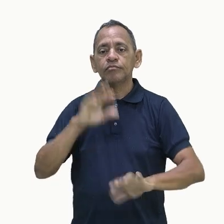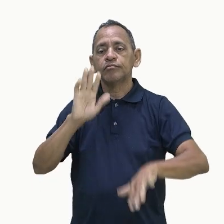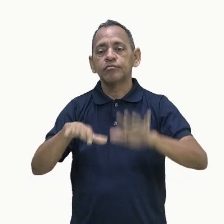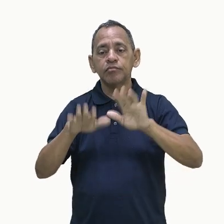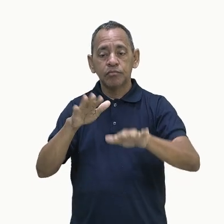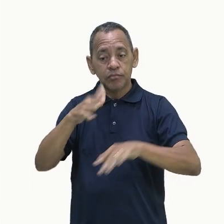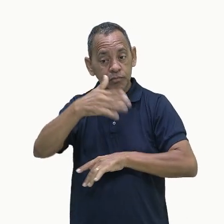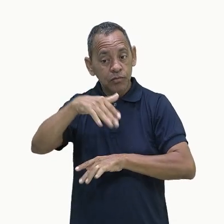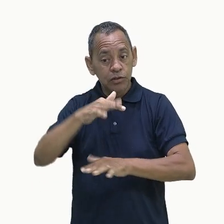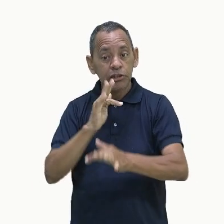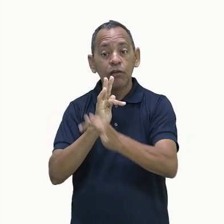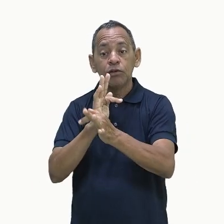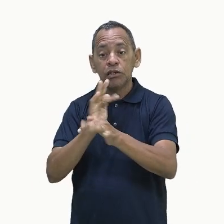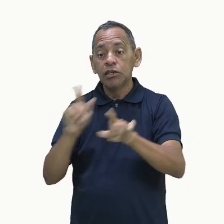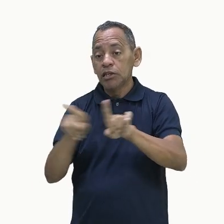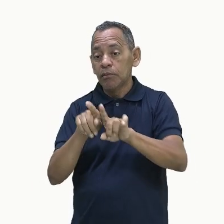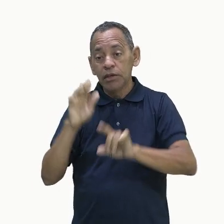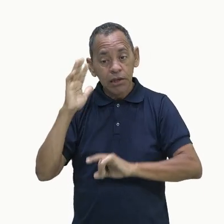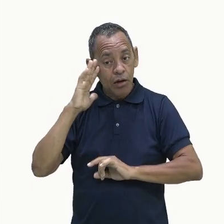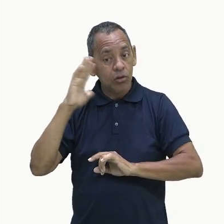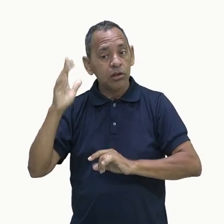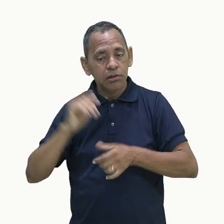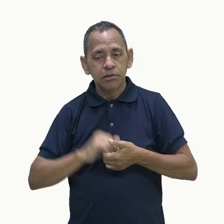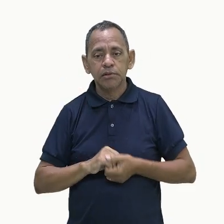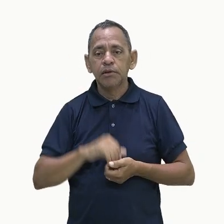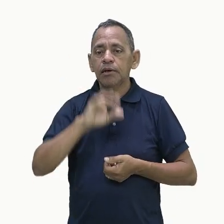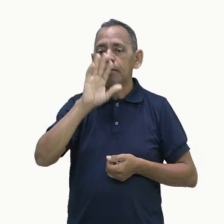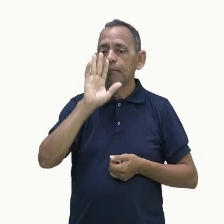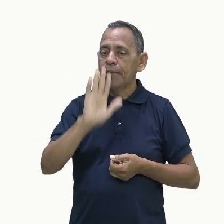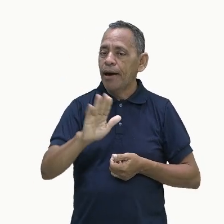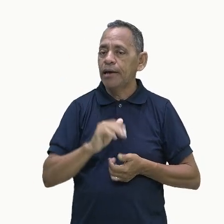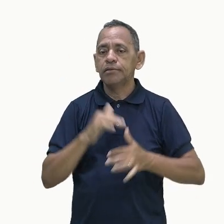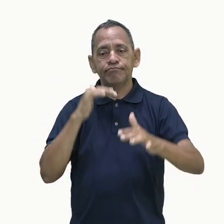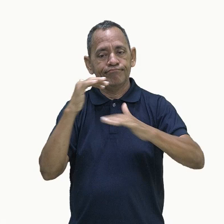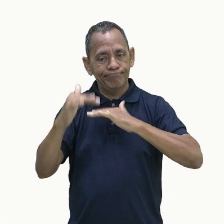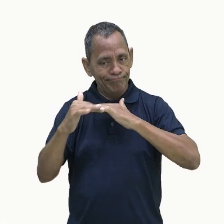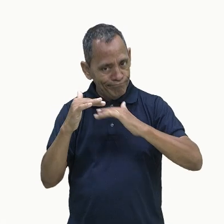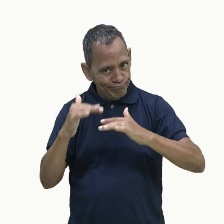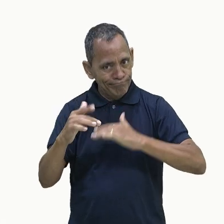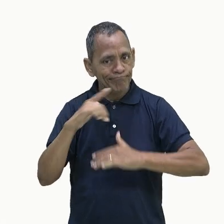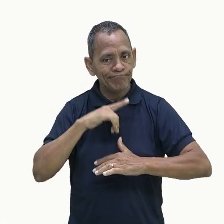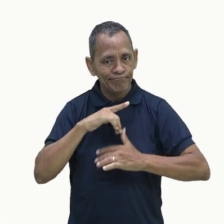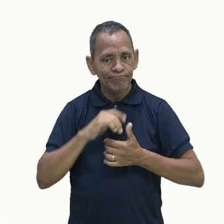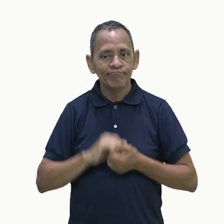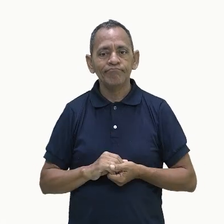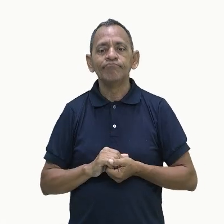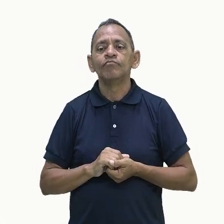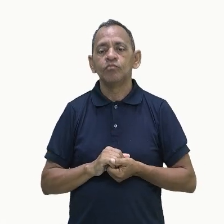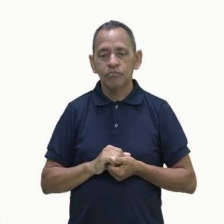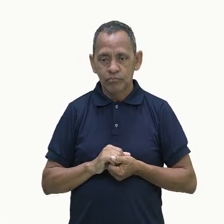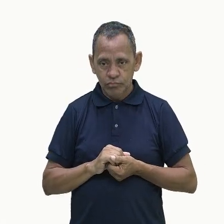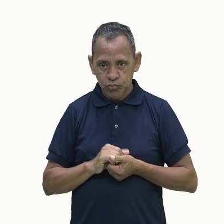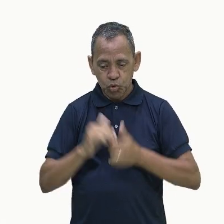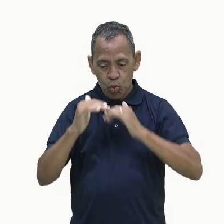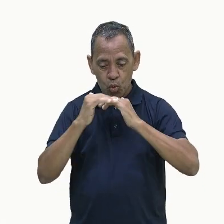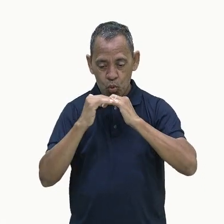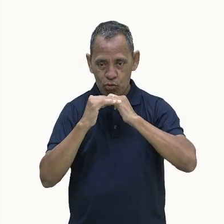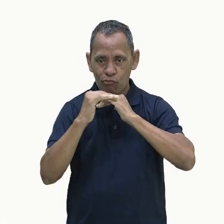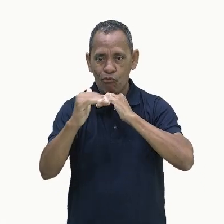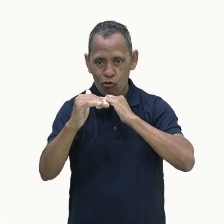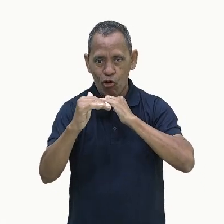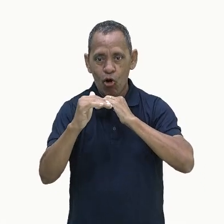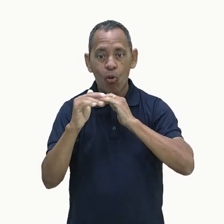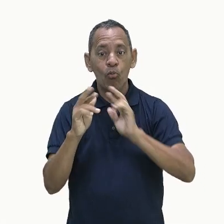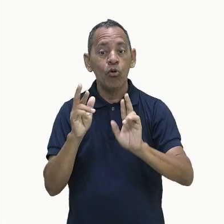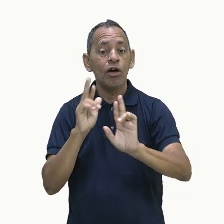também ocorre isso. Só que, para esse movimento uniforme, a farda é a